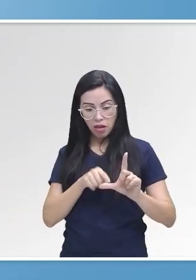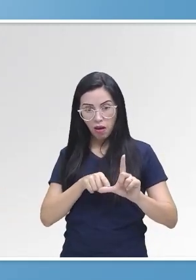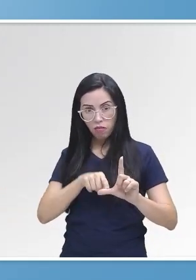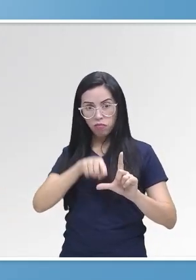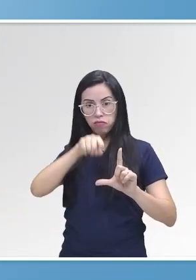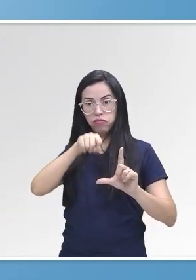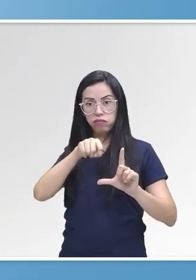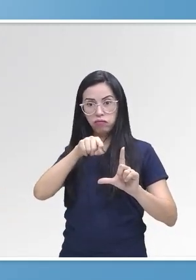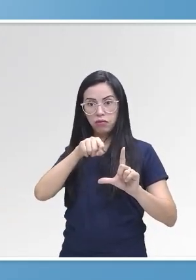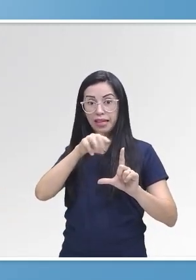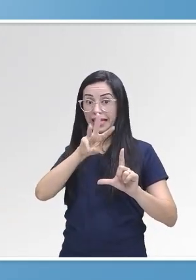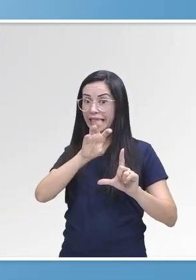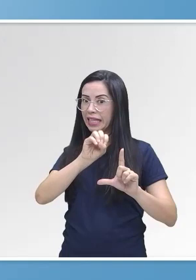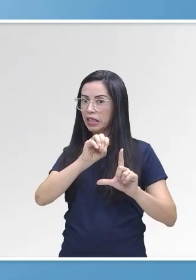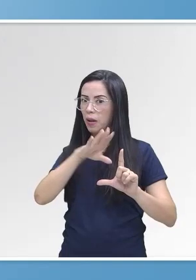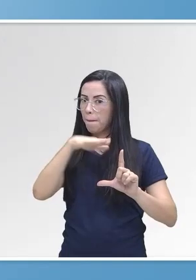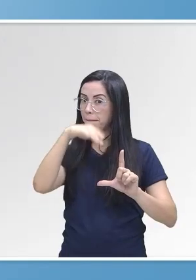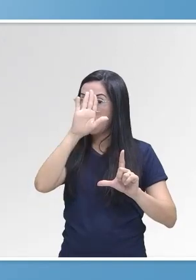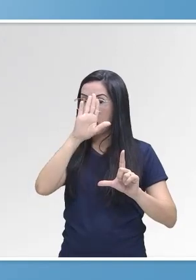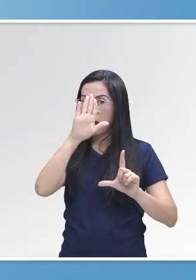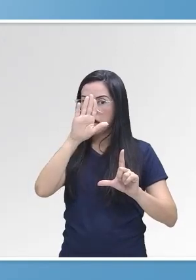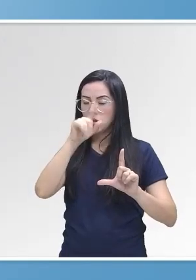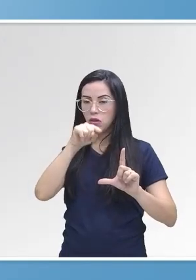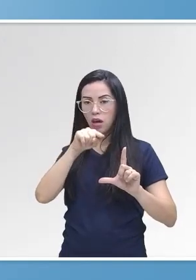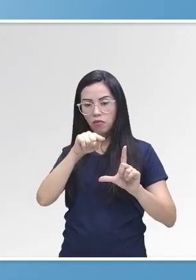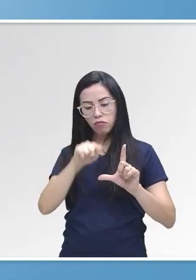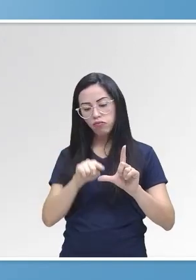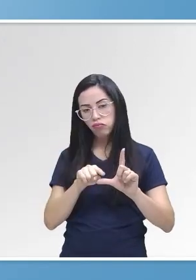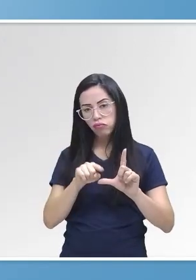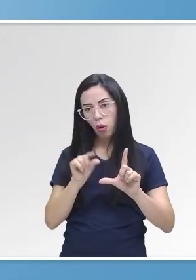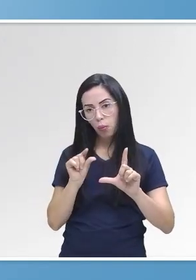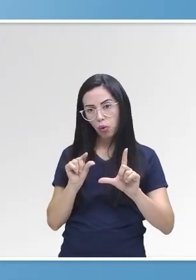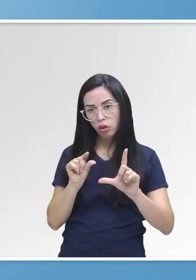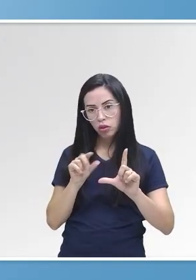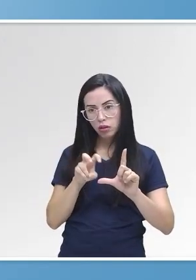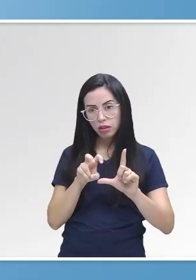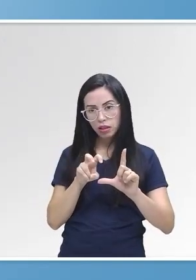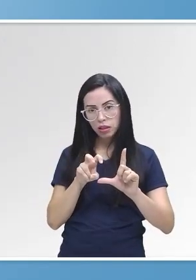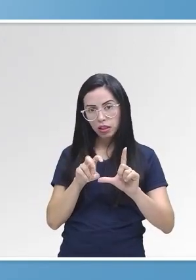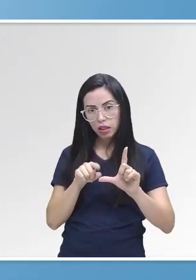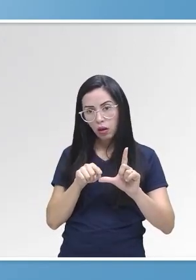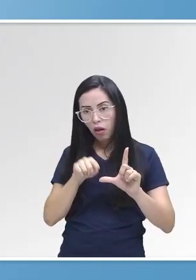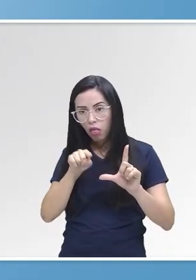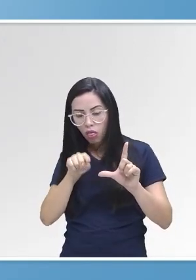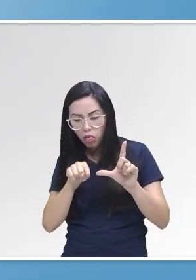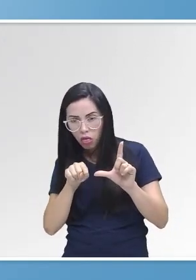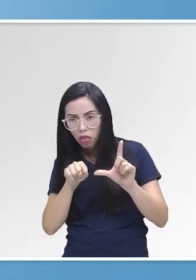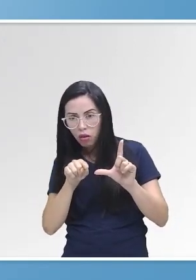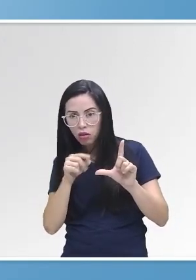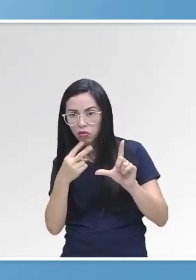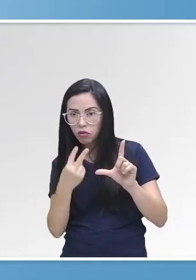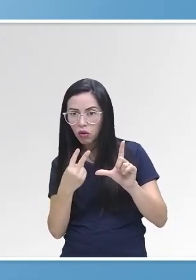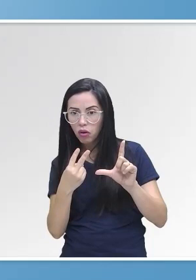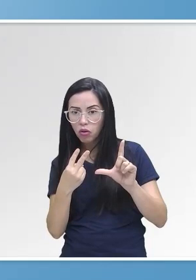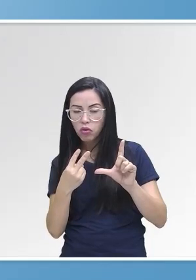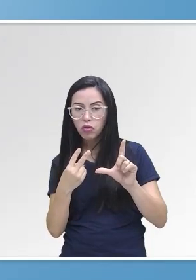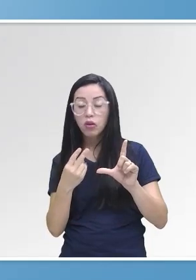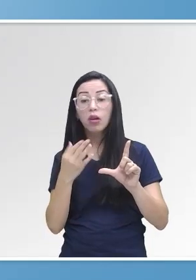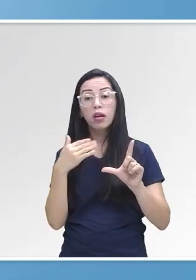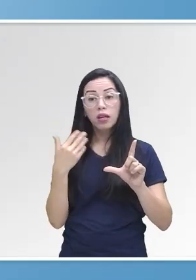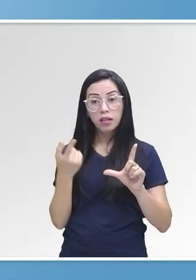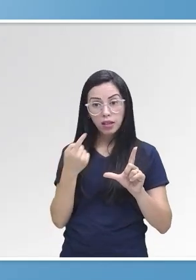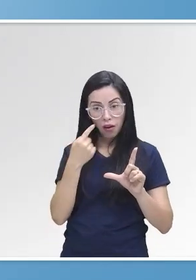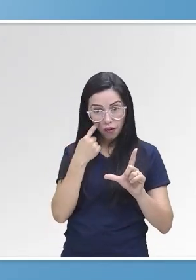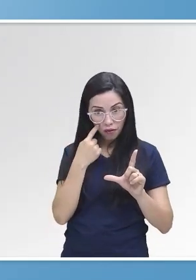1030 em 1532 só os números